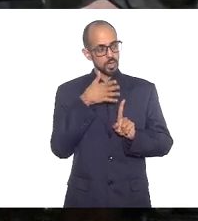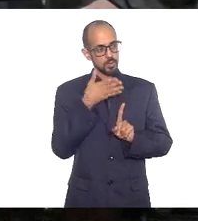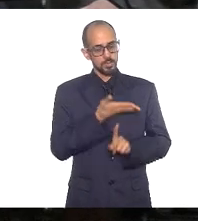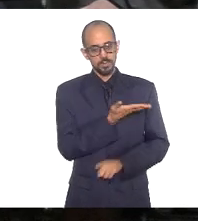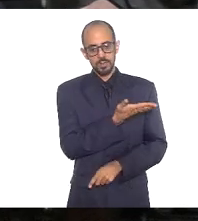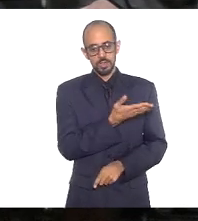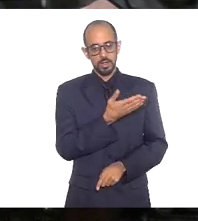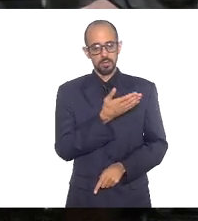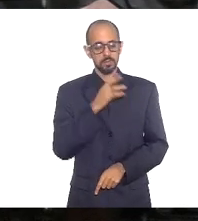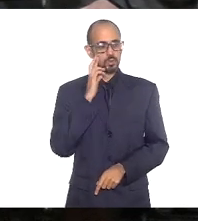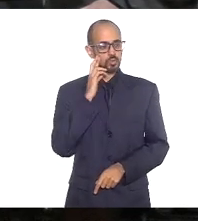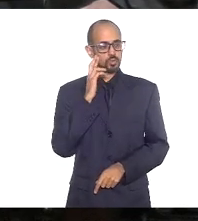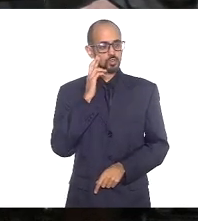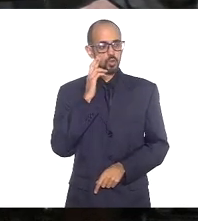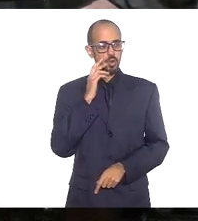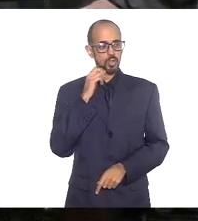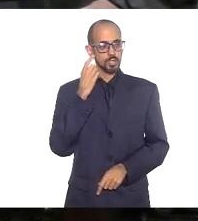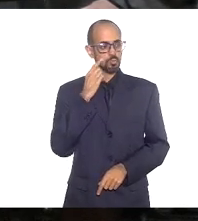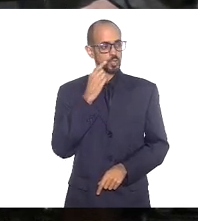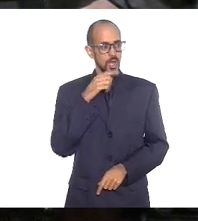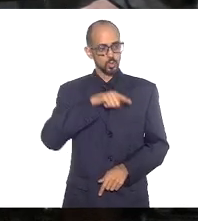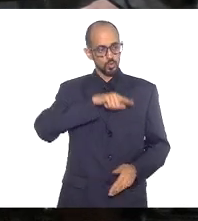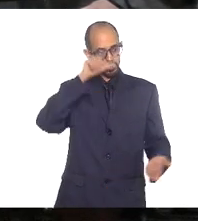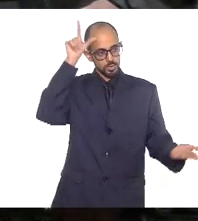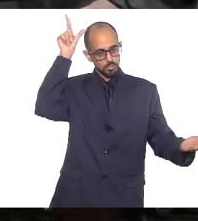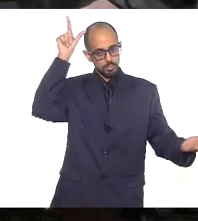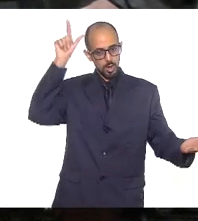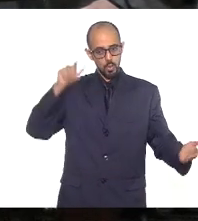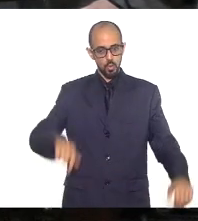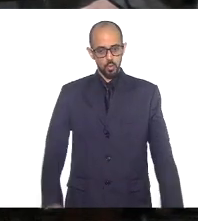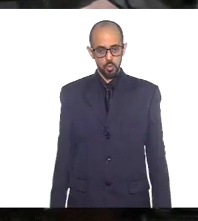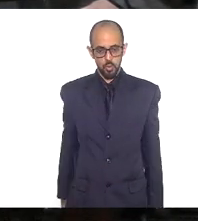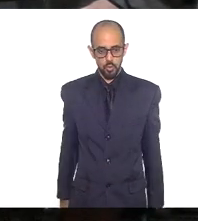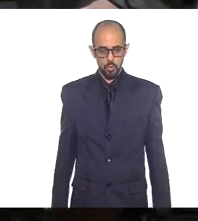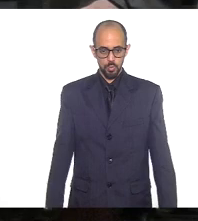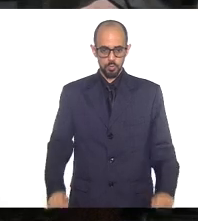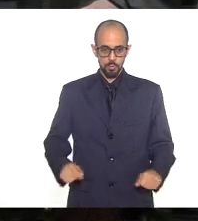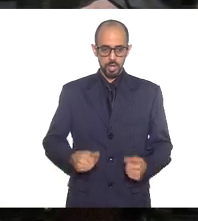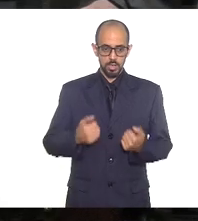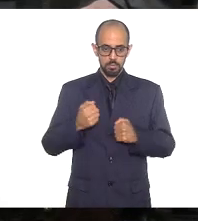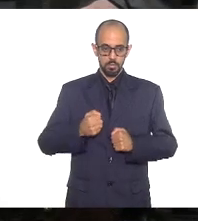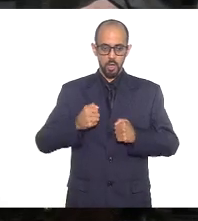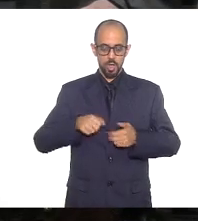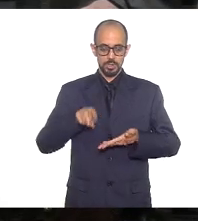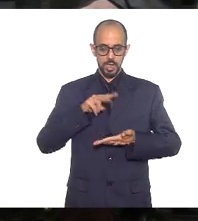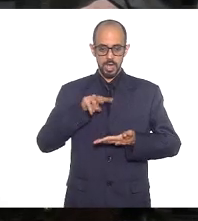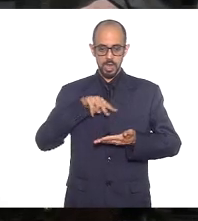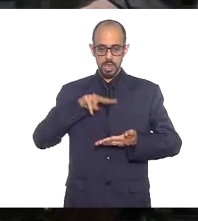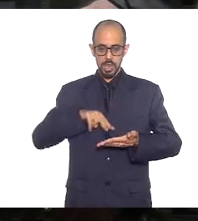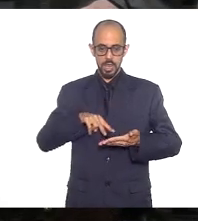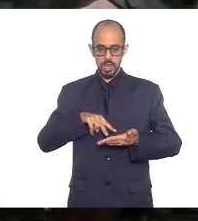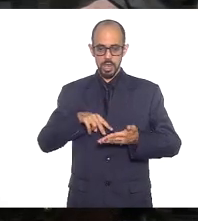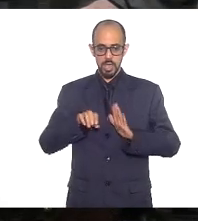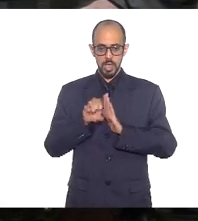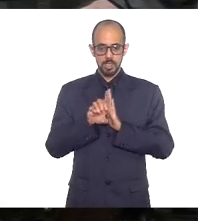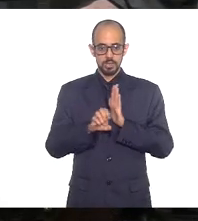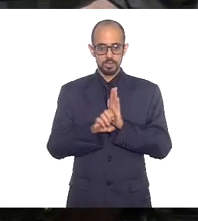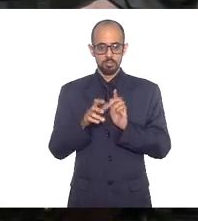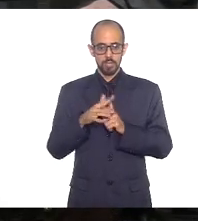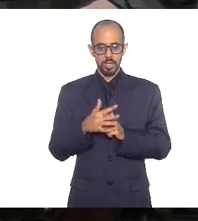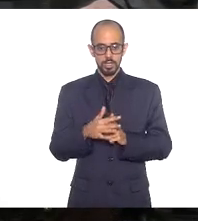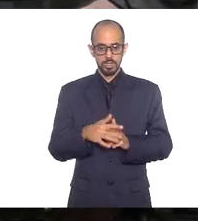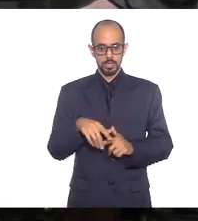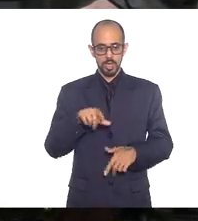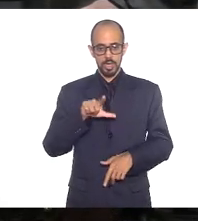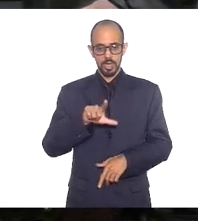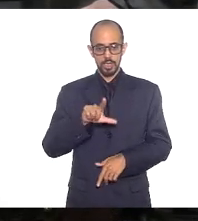nobre deputado Luiz Paulo, para que eu possa relatar o parecer das emendas ao PLDO.